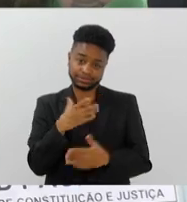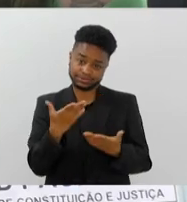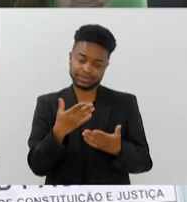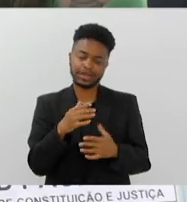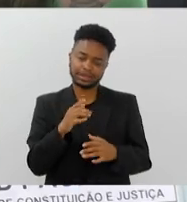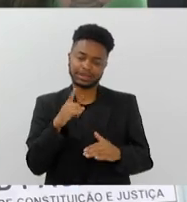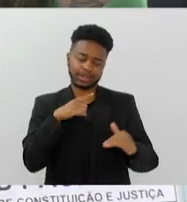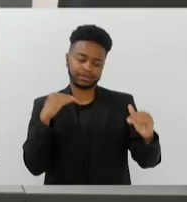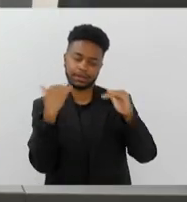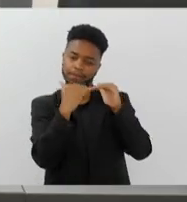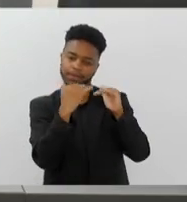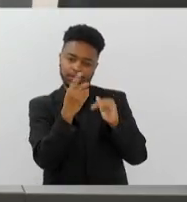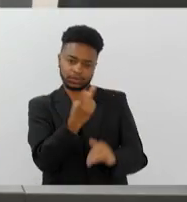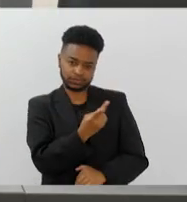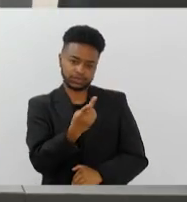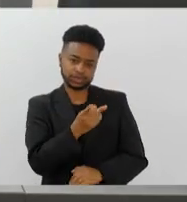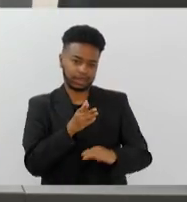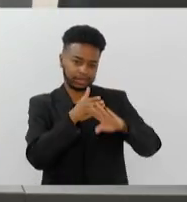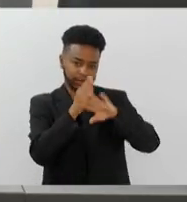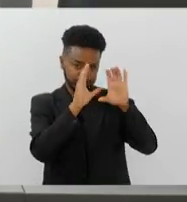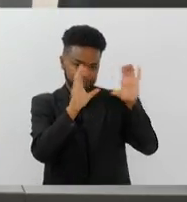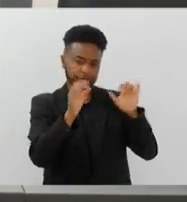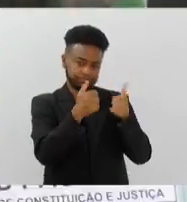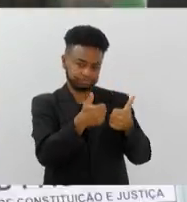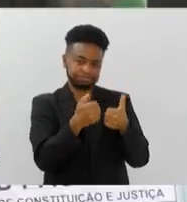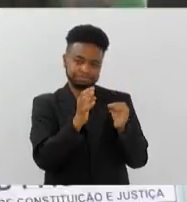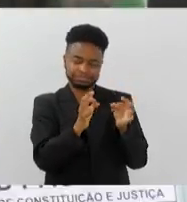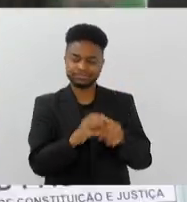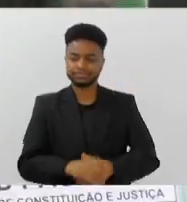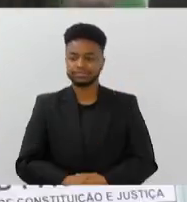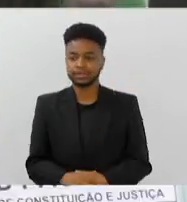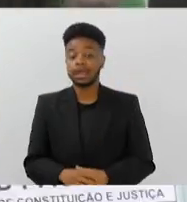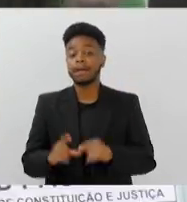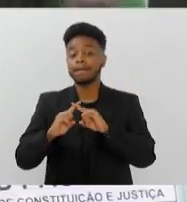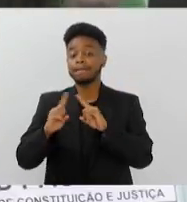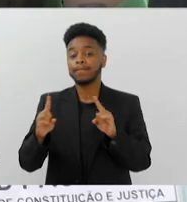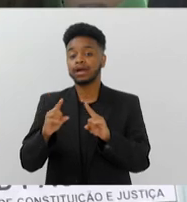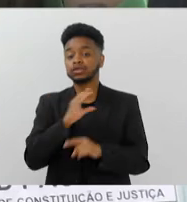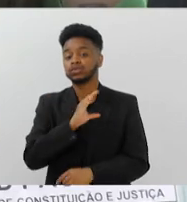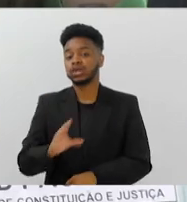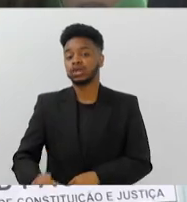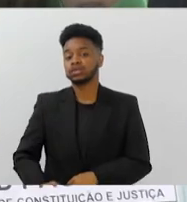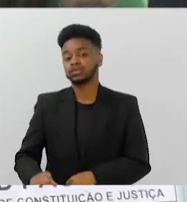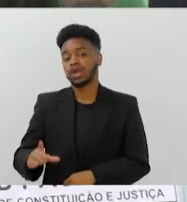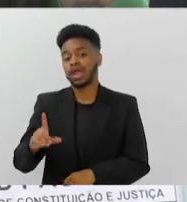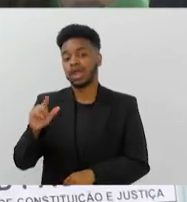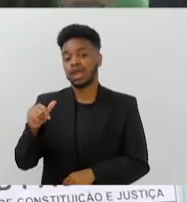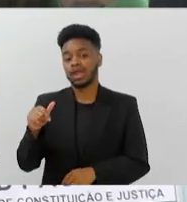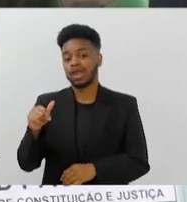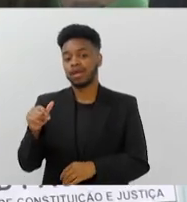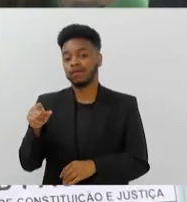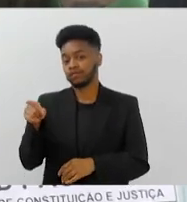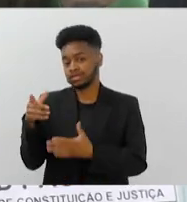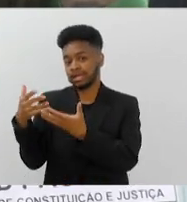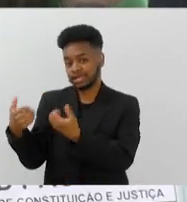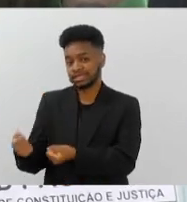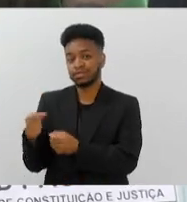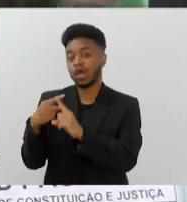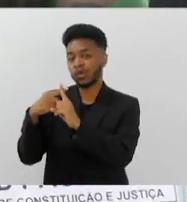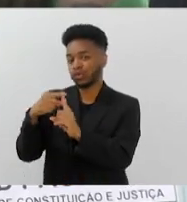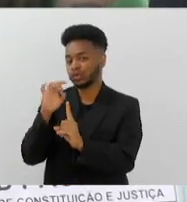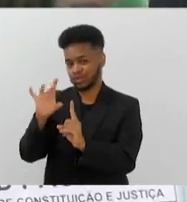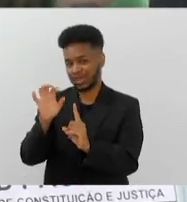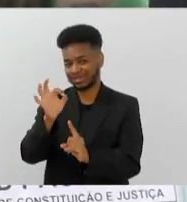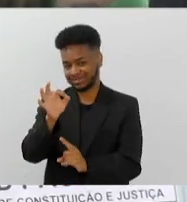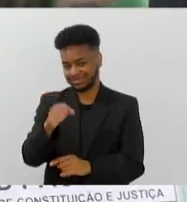estão empatados no caminho celestial. Tem o Cruz no nome. Pois é, mas do Cristo tu recebeu. É, não, é maior. Mas do Cristo tu recebeu a cruz, né?